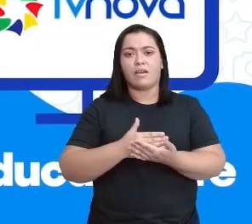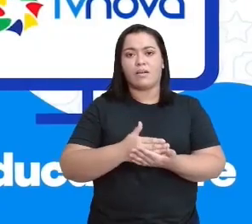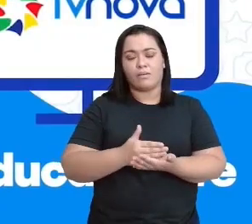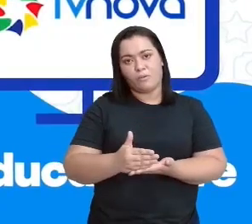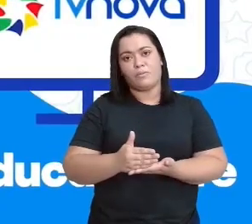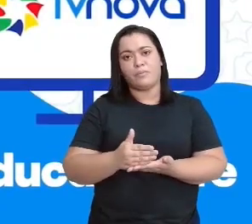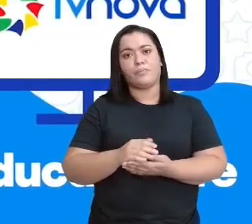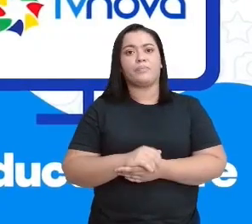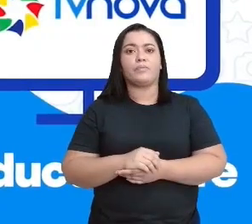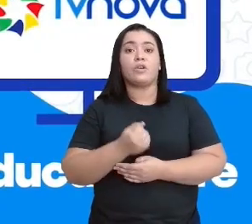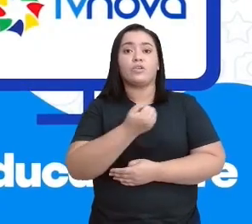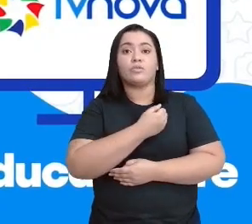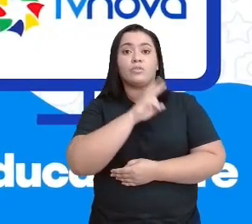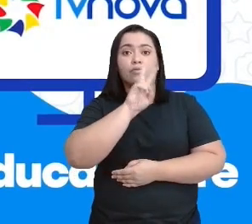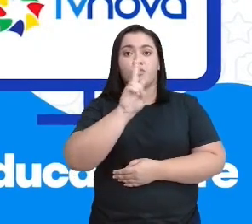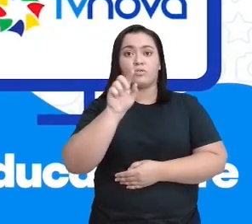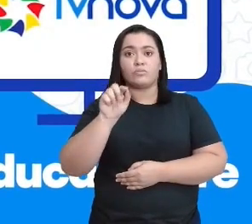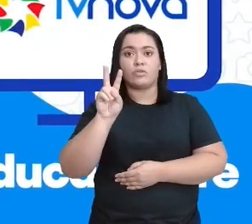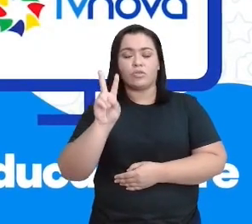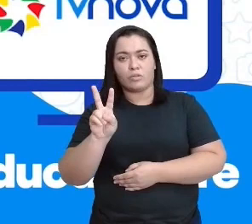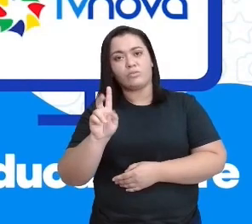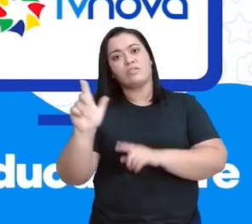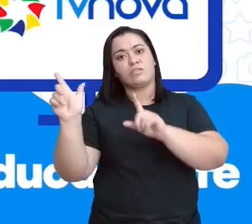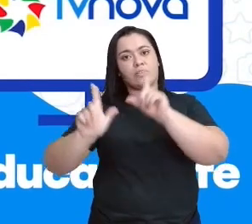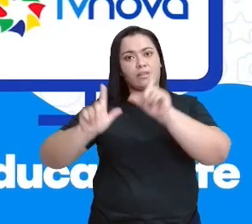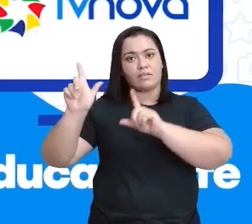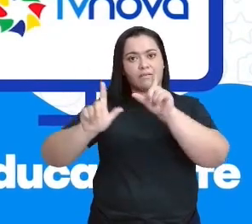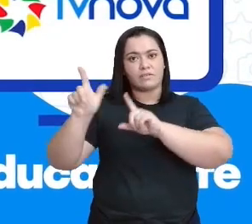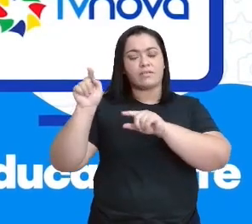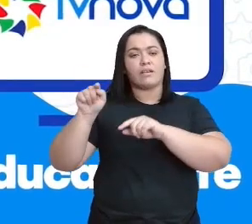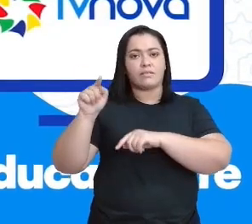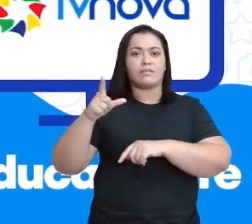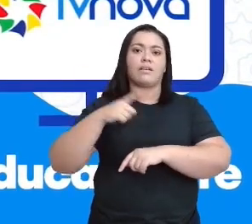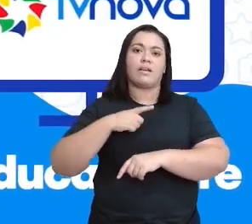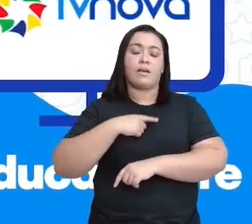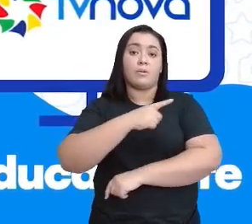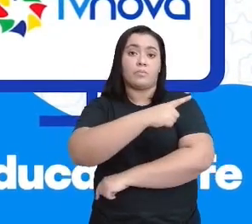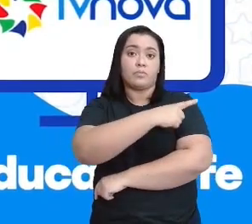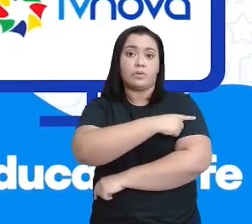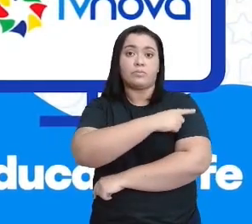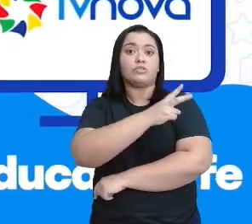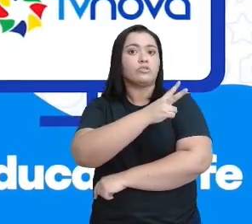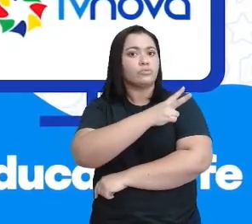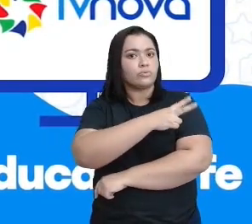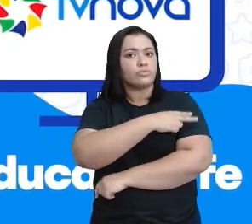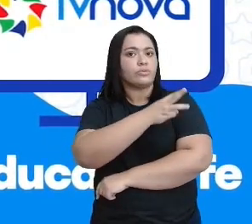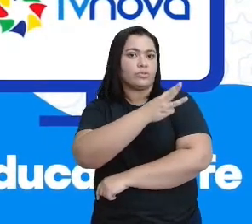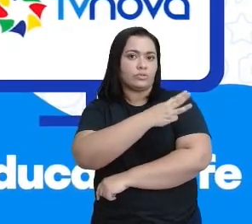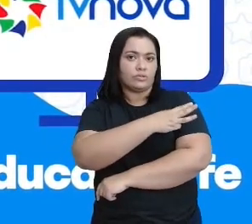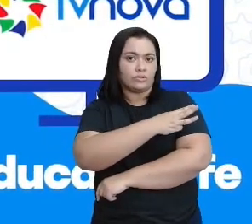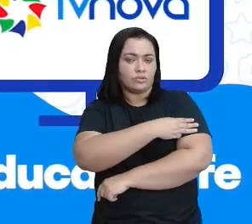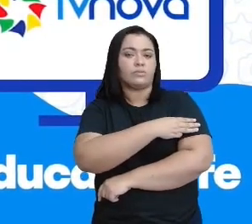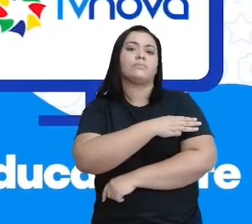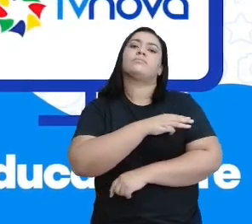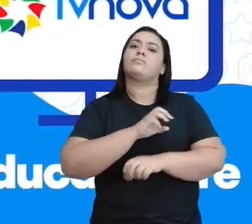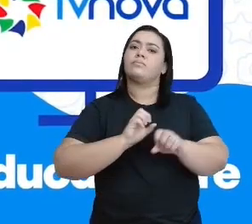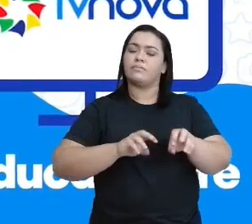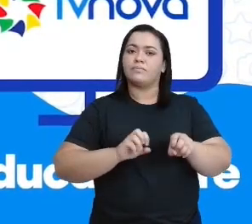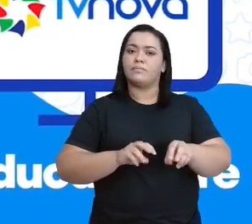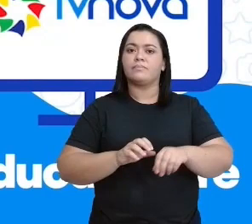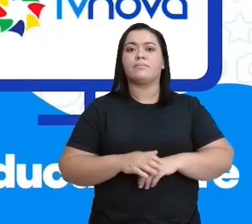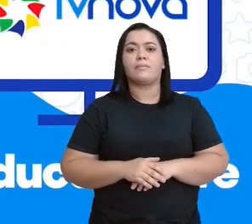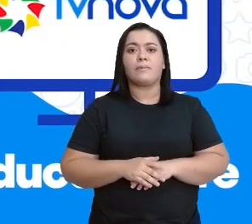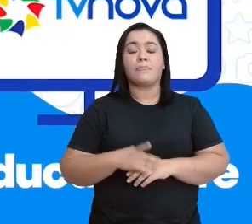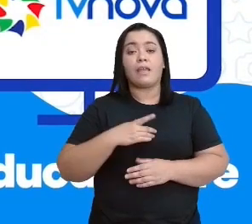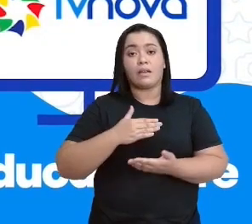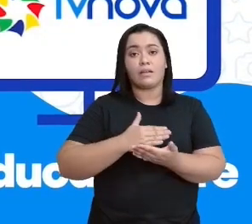O canal 22.2 da TV Nova é dedicado às aulas do primeiro, segundo e terceiro ano do ensino fundamental,